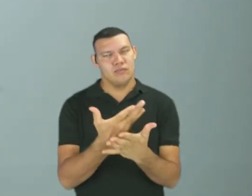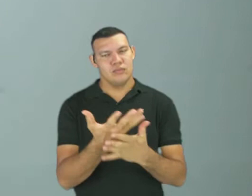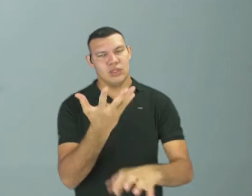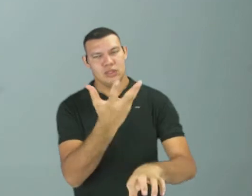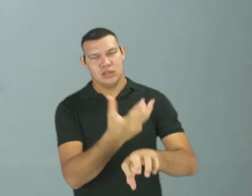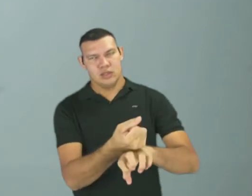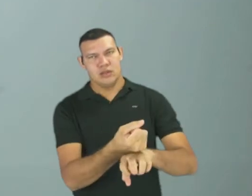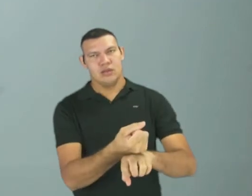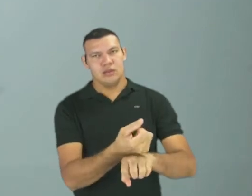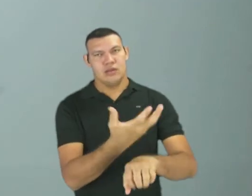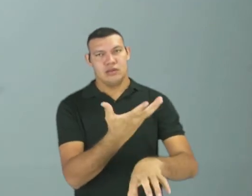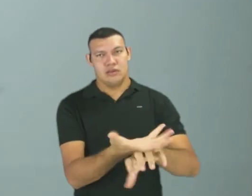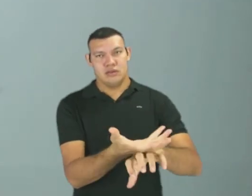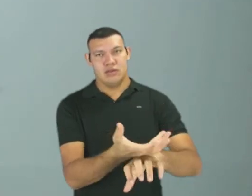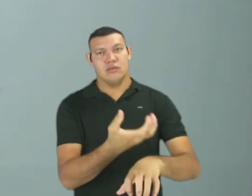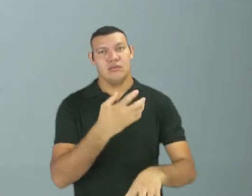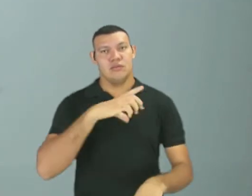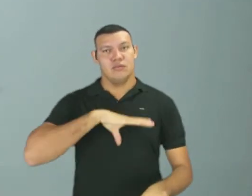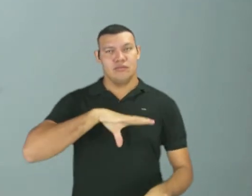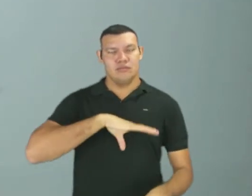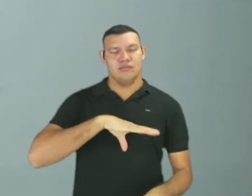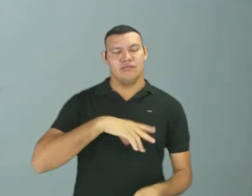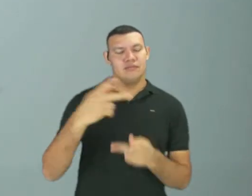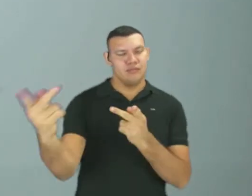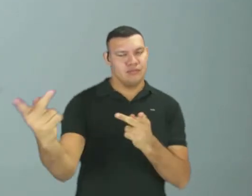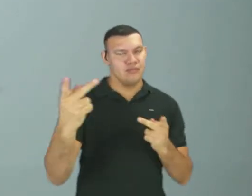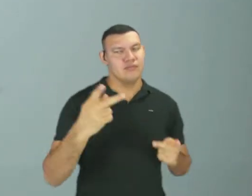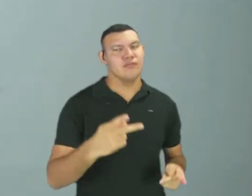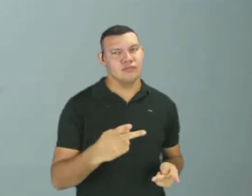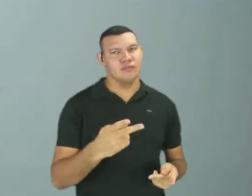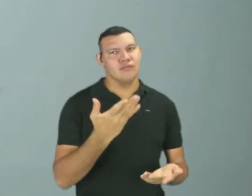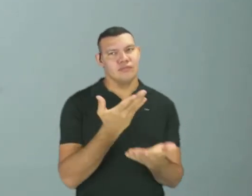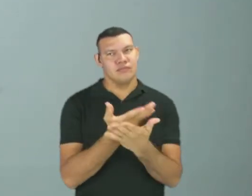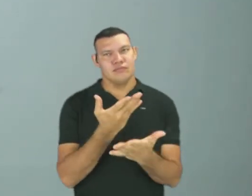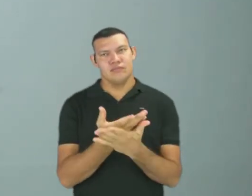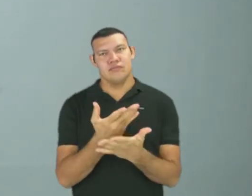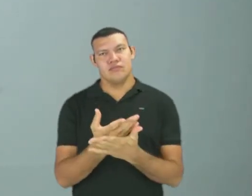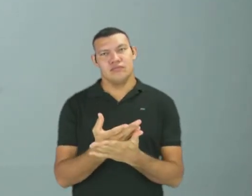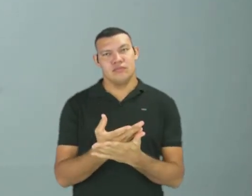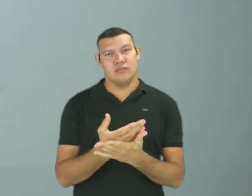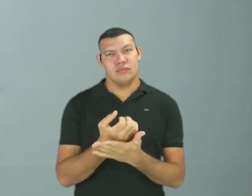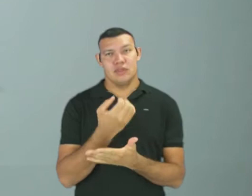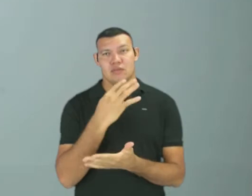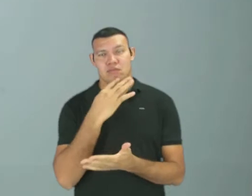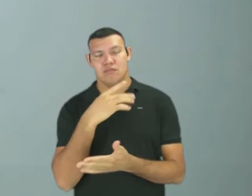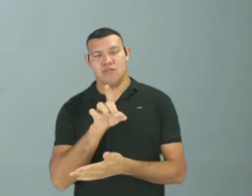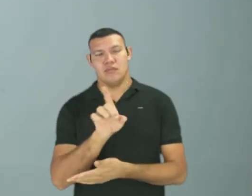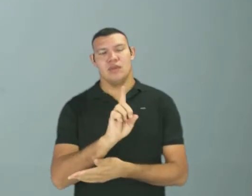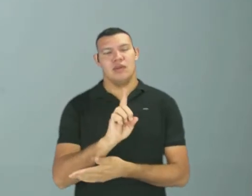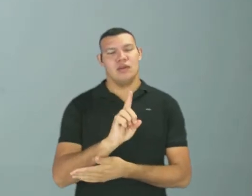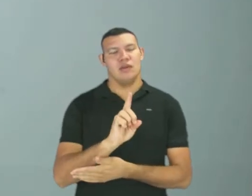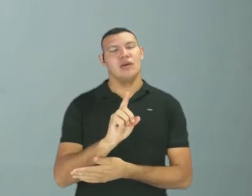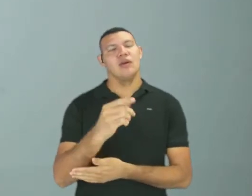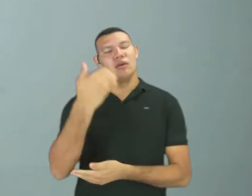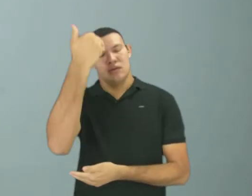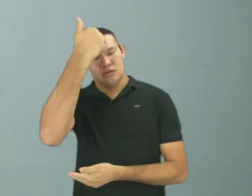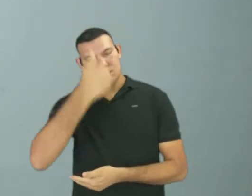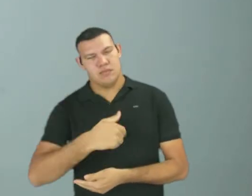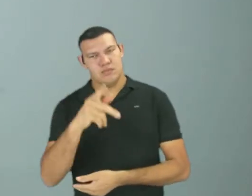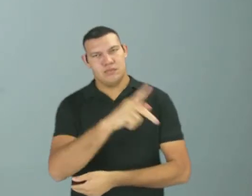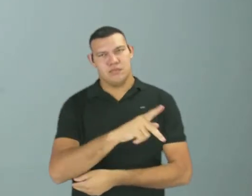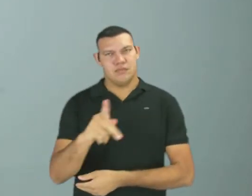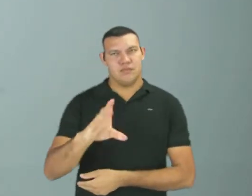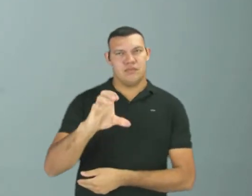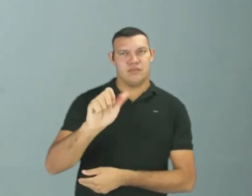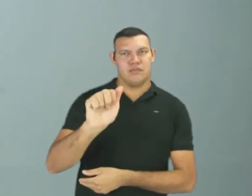língua portuguesa Sejam bem vindos a essa aula e para quem não me conhece meu nome é Caio Mendes seu professor de Língua Portuguesa